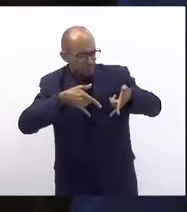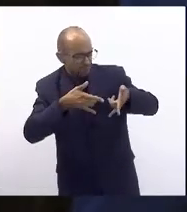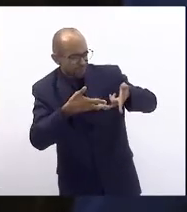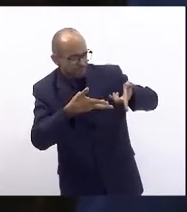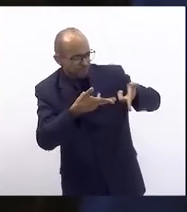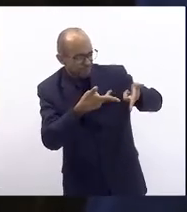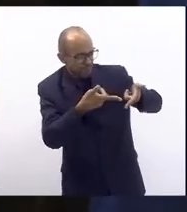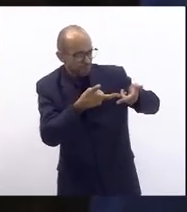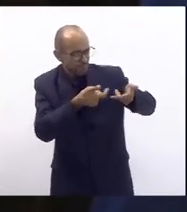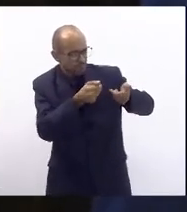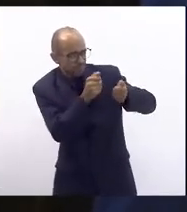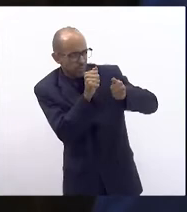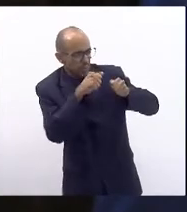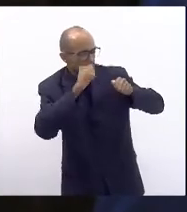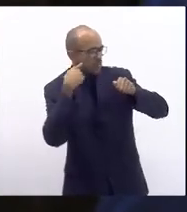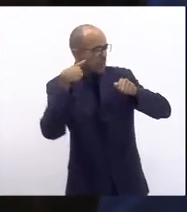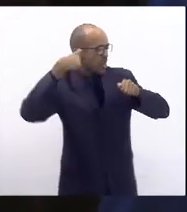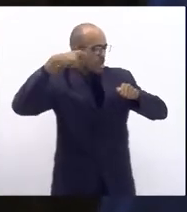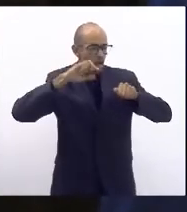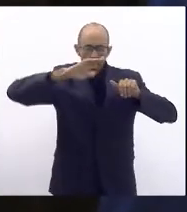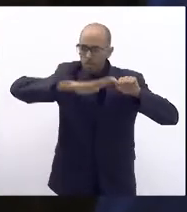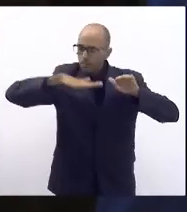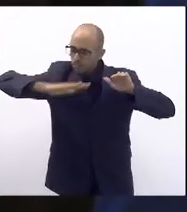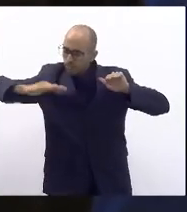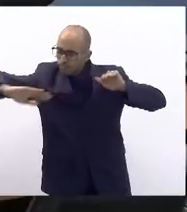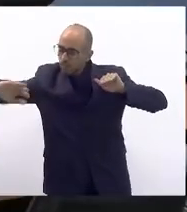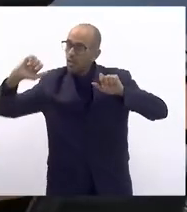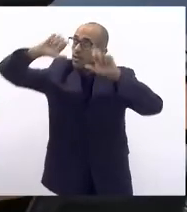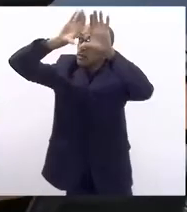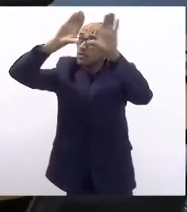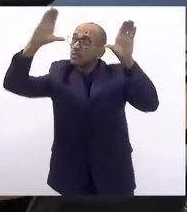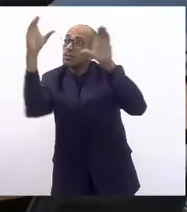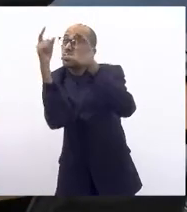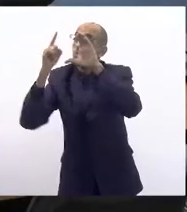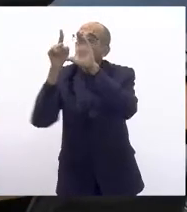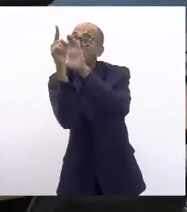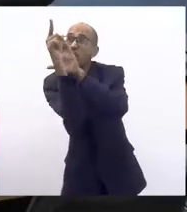E aí E aí